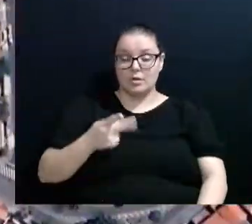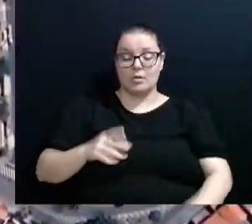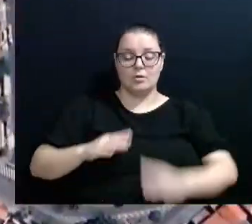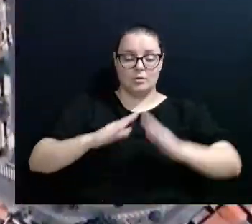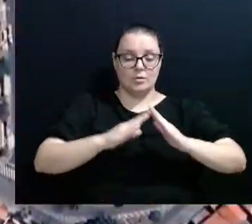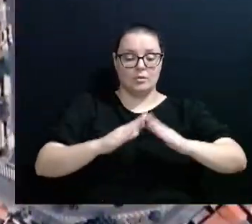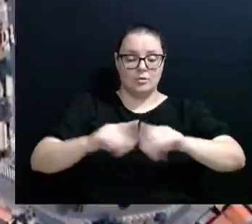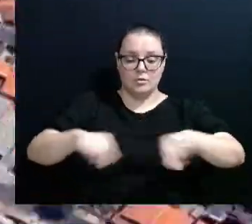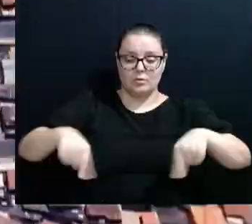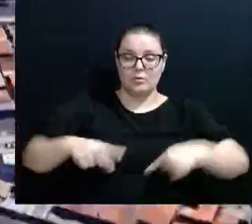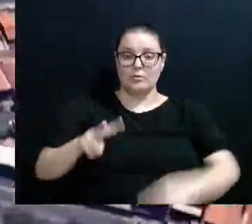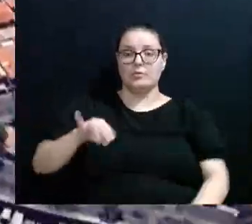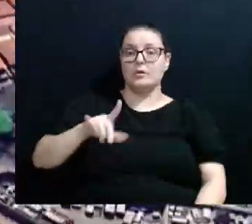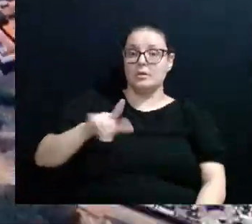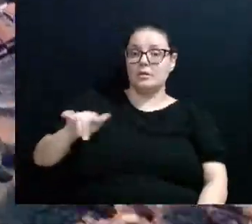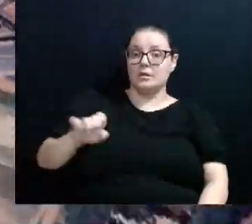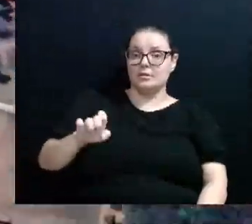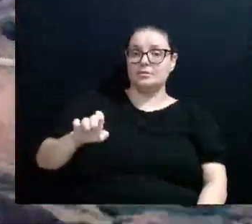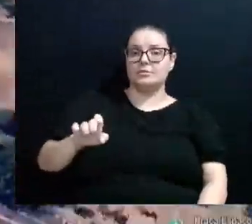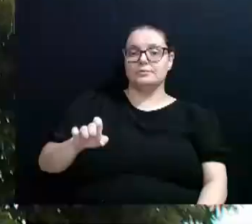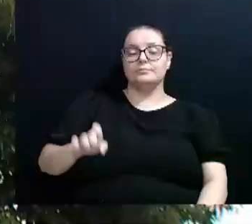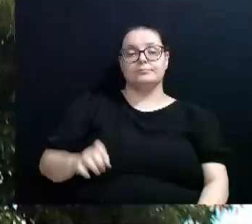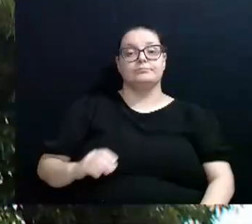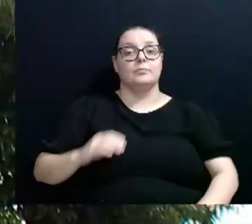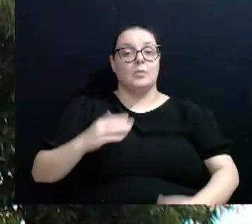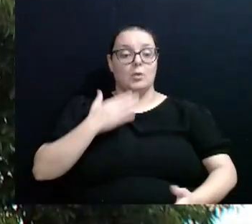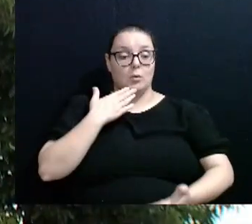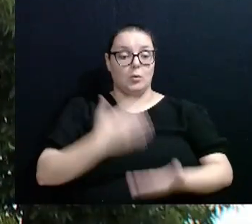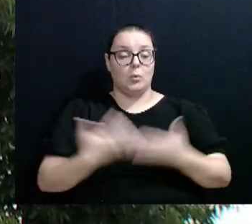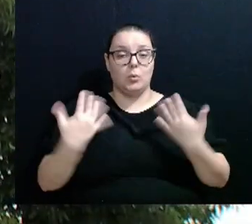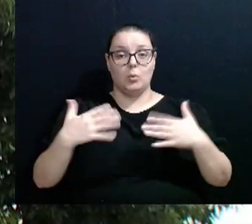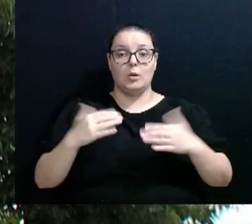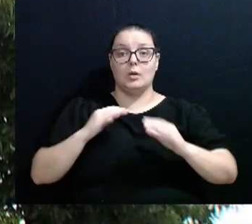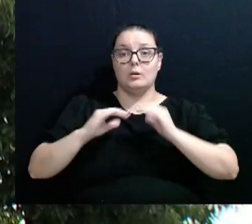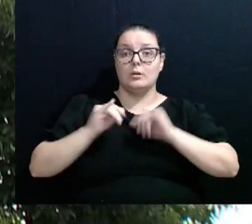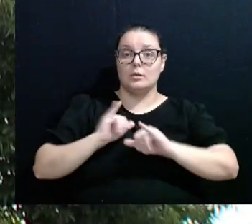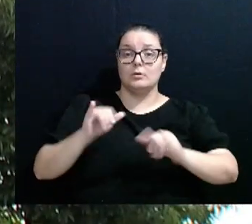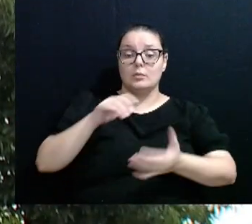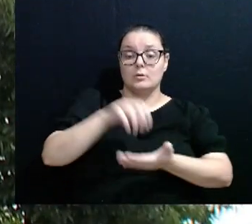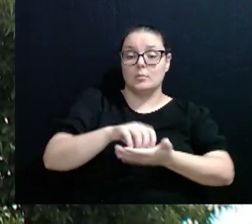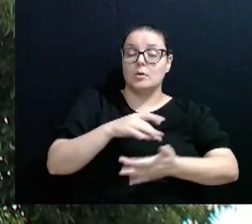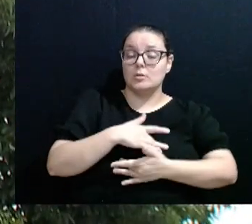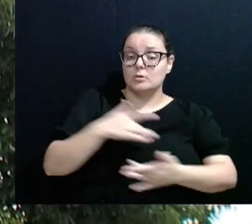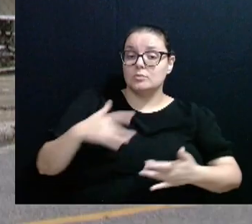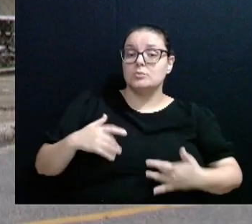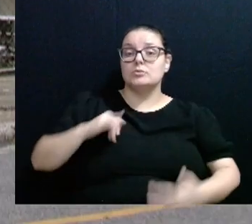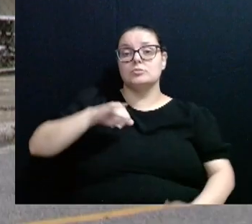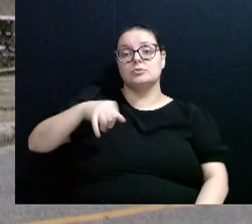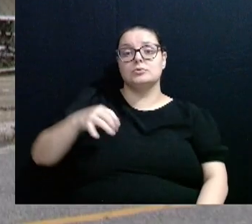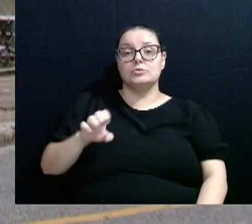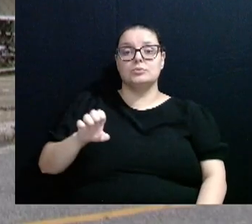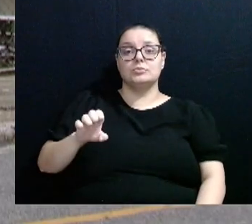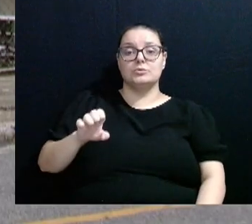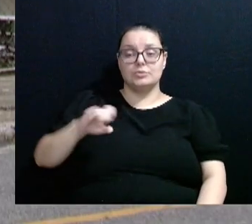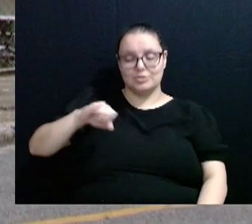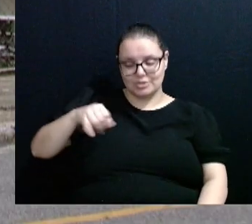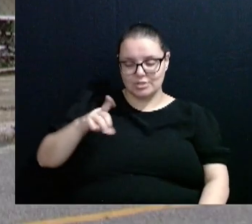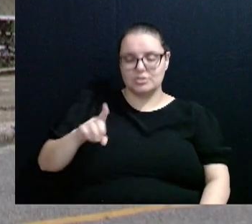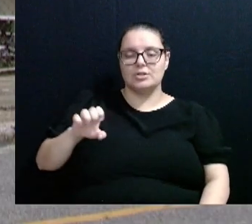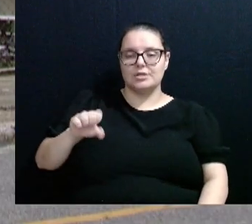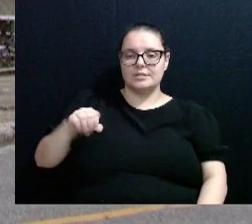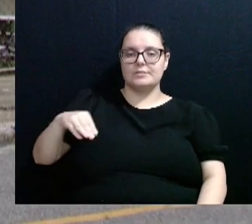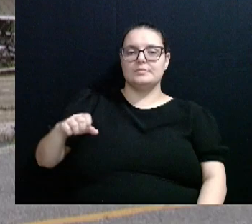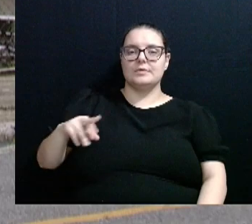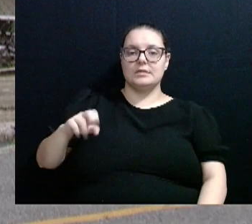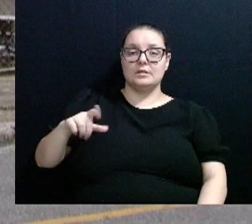foram surpreendidos com um comunicado emitido pelo Centro de Saúde do Jardim Esmeraldina, de que o atendimento a eles passará a